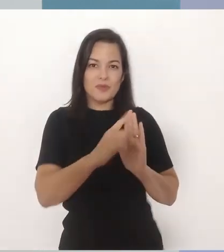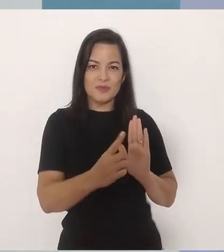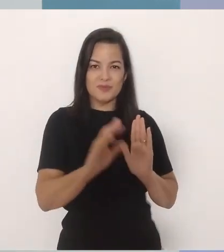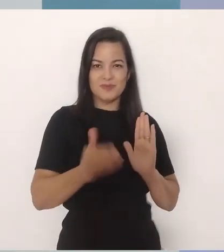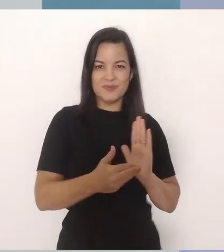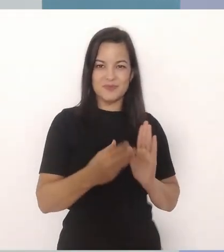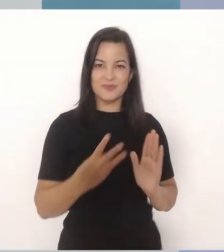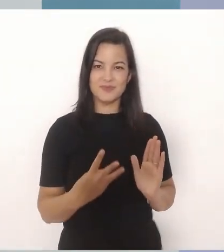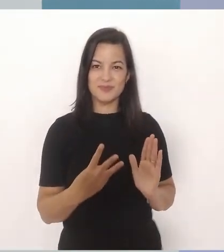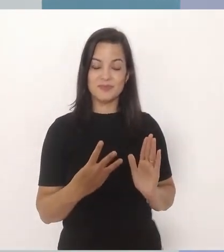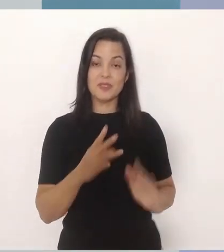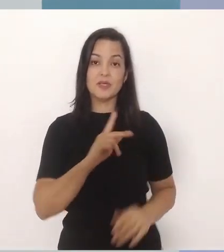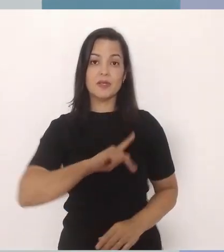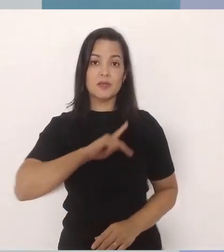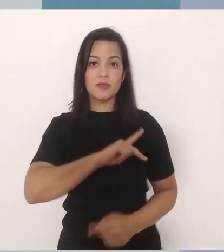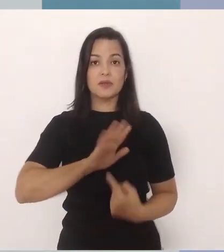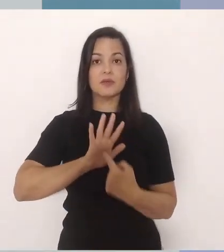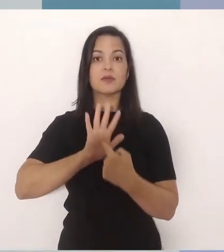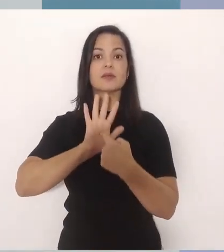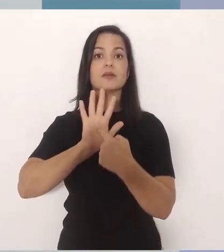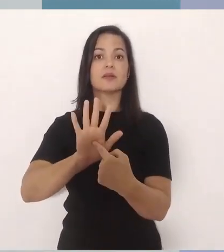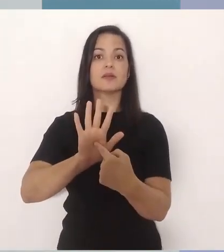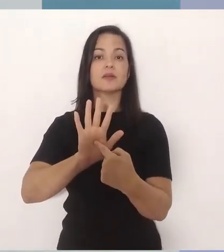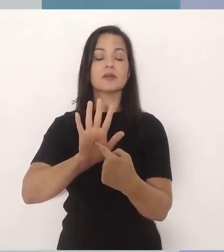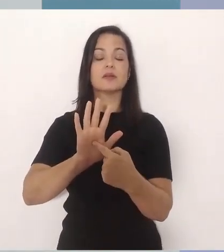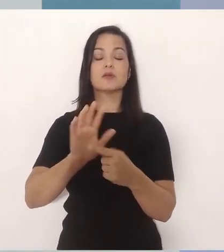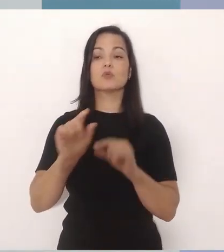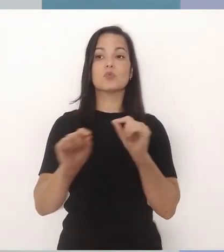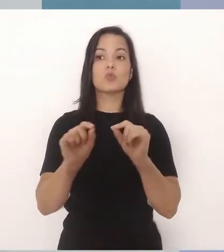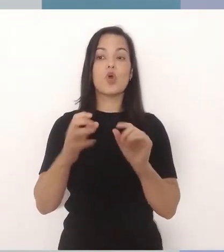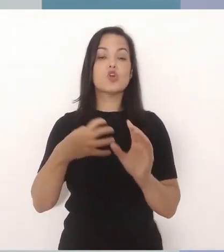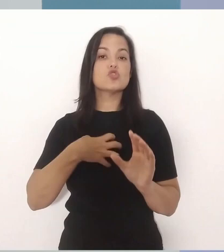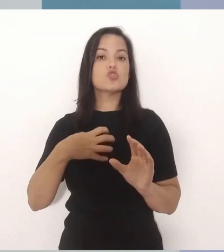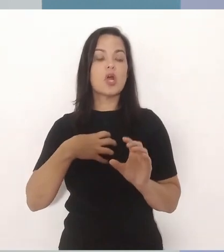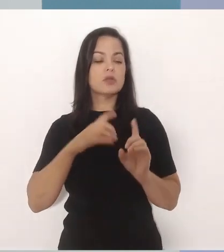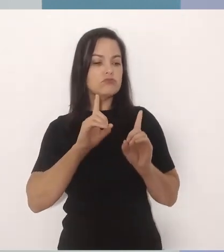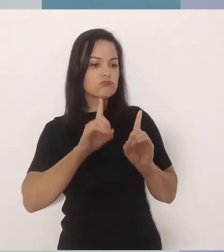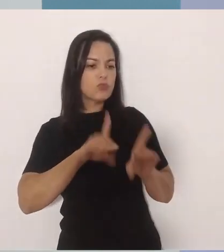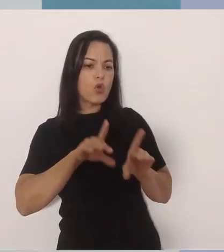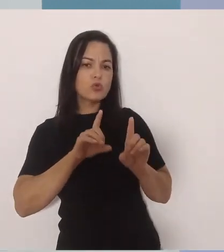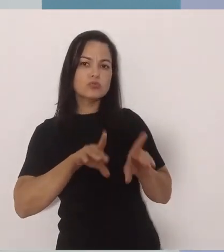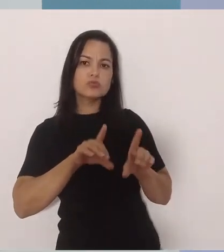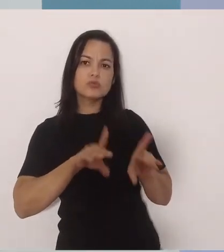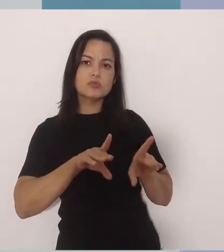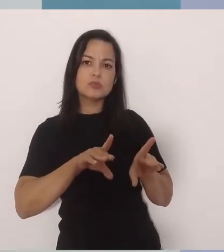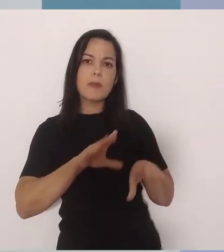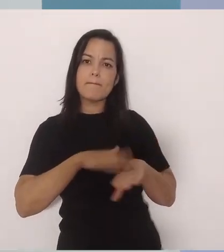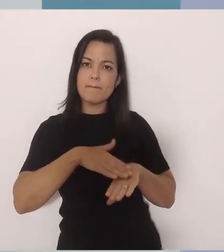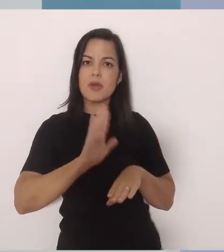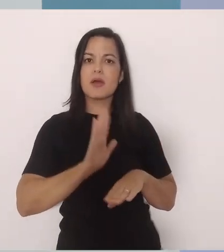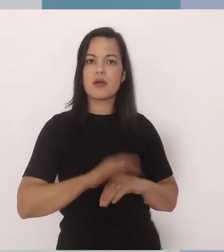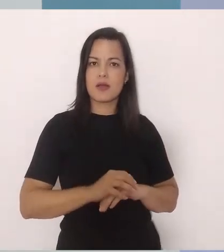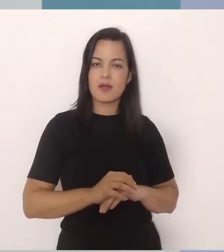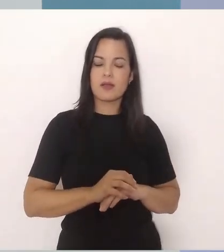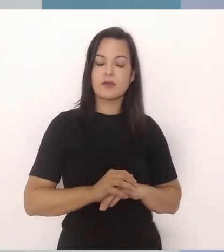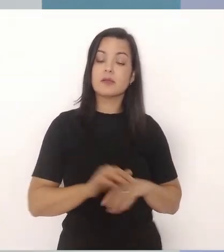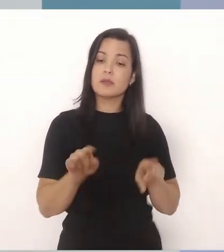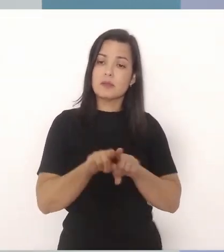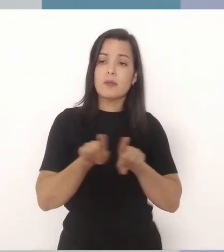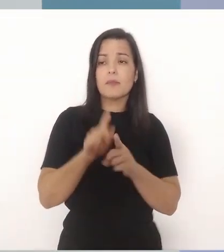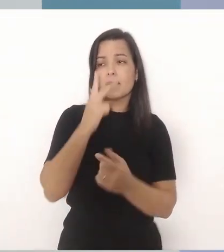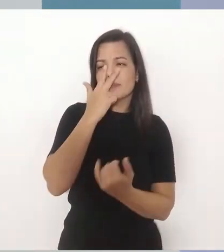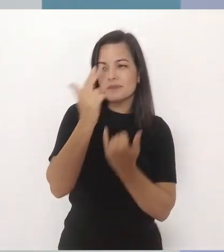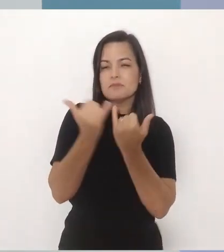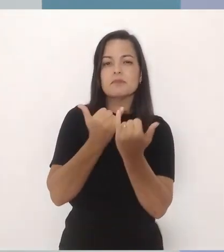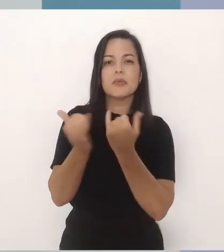a 3, Paulo apresentou uma abordagem mais doutrinária. Ela também foi uma abordagem cultica,